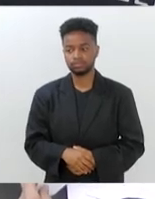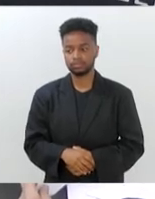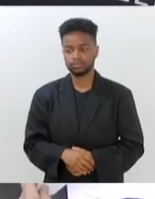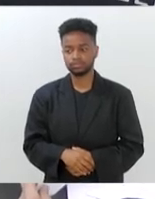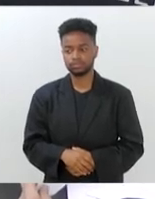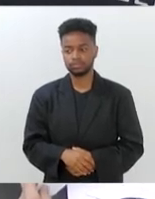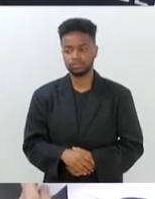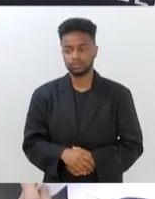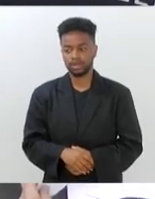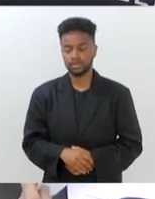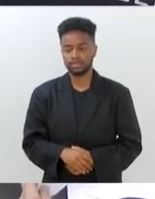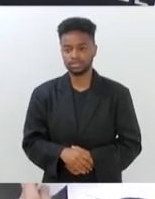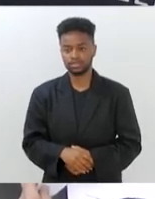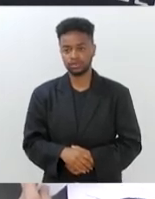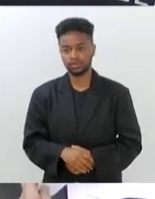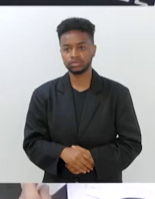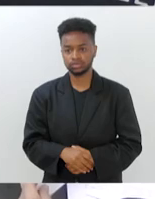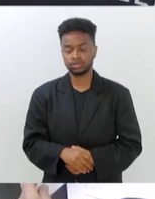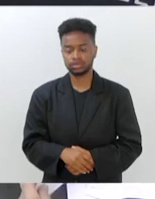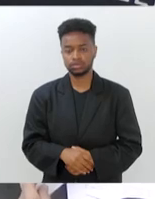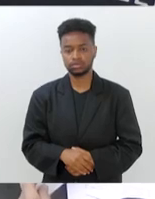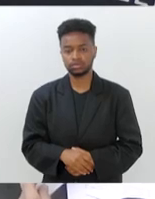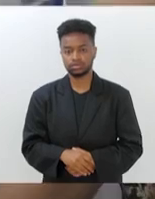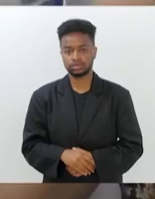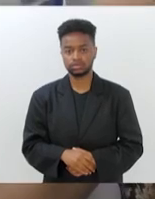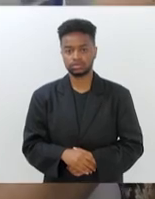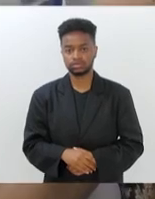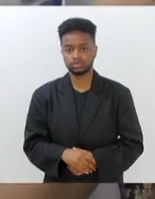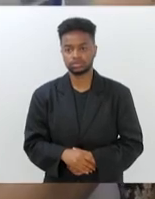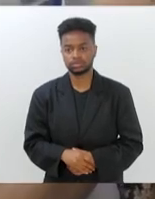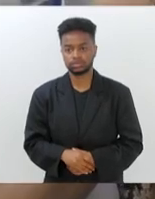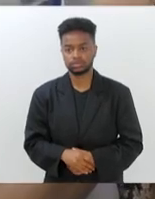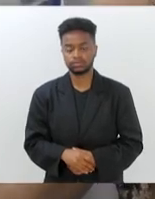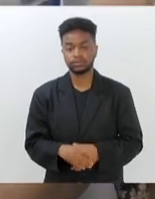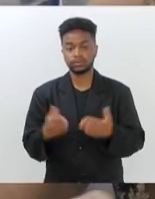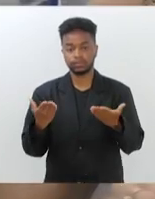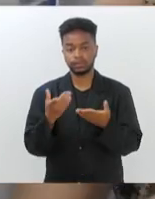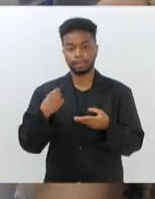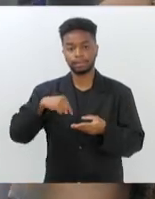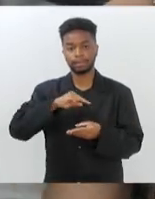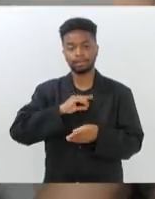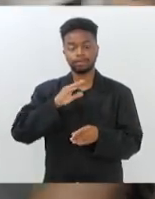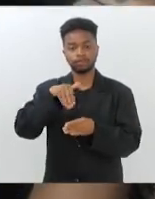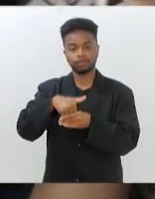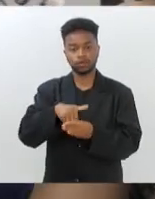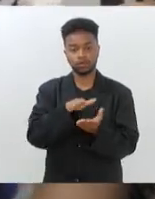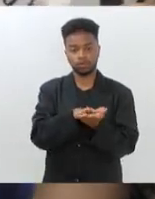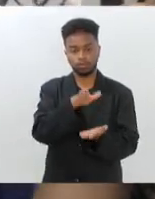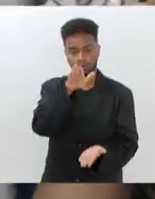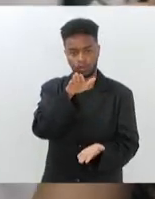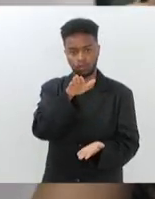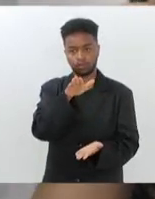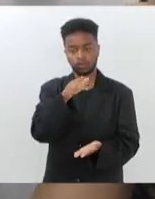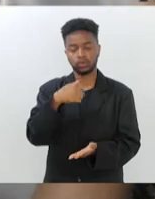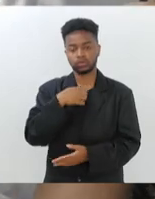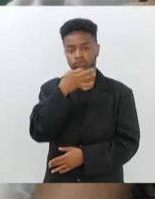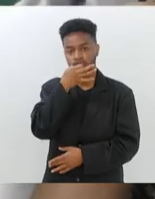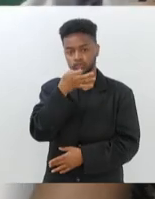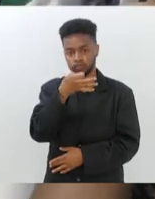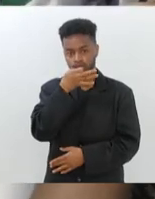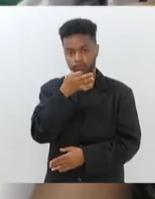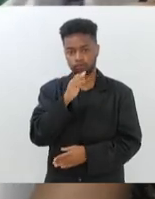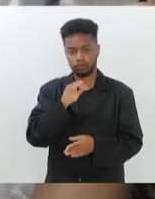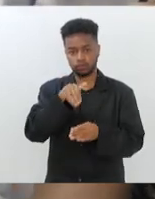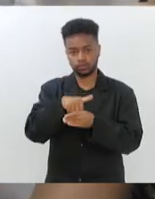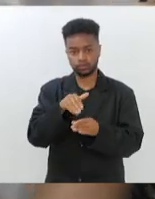aprovado agora vamos eh efetuar então a votação em bloco Vou sugerir então a a